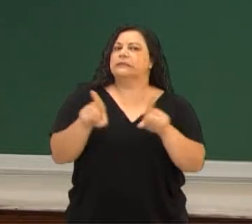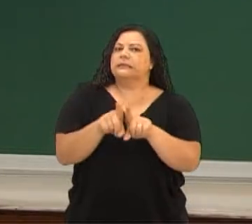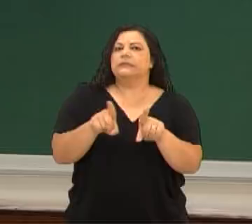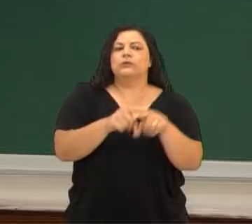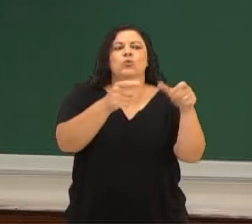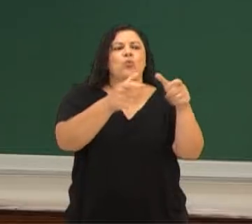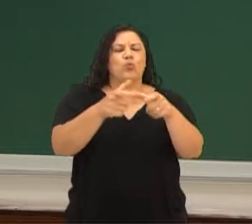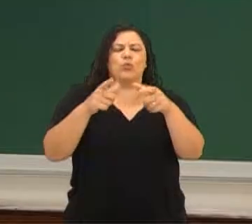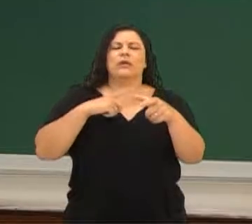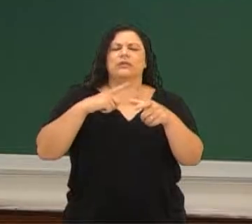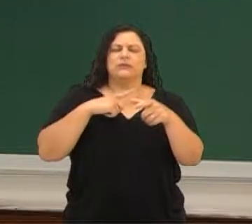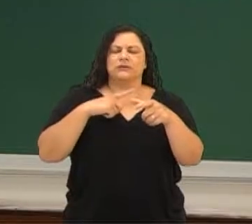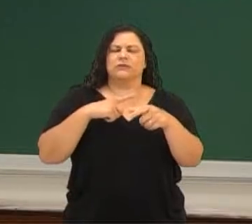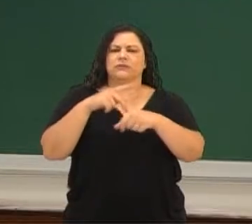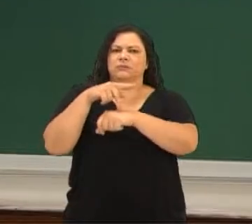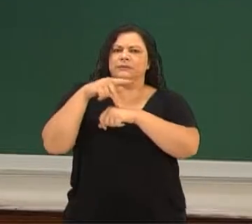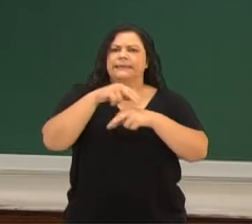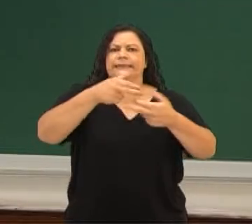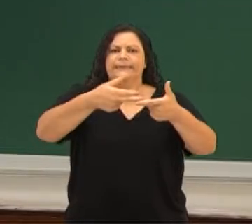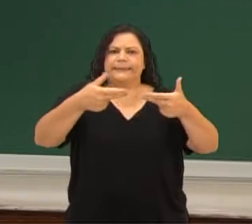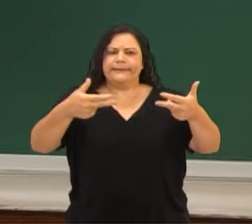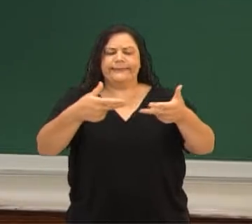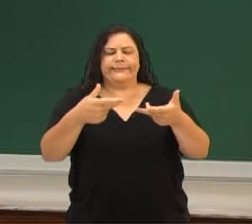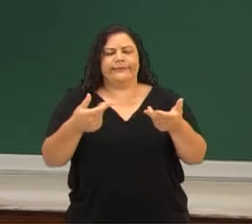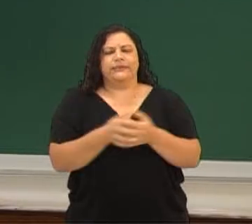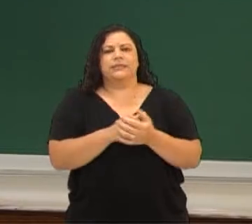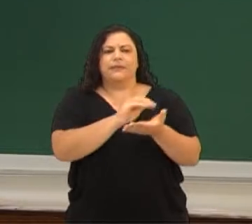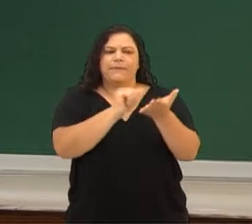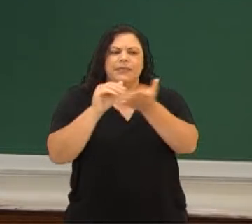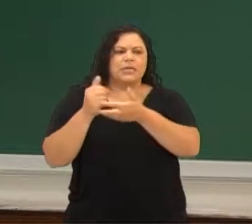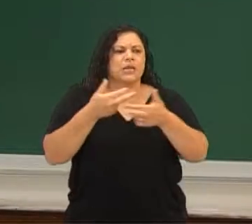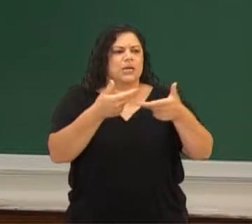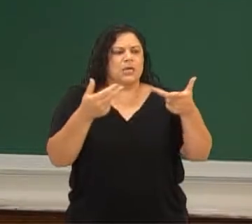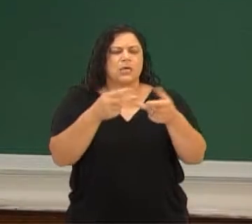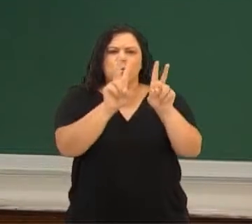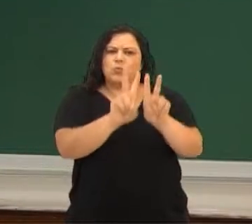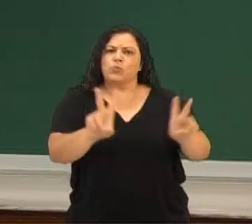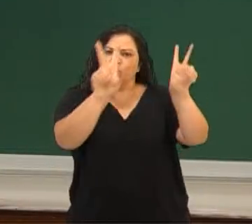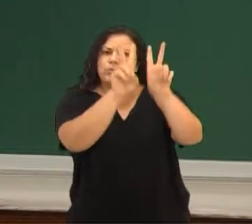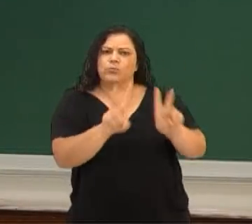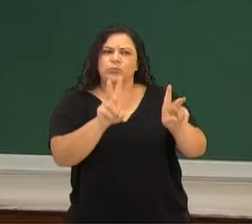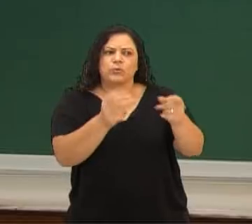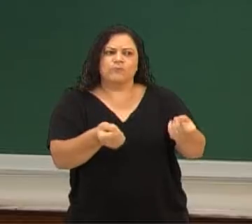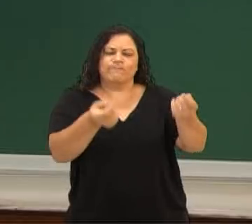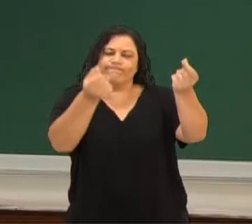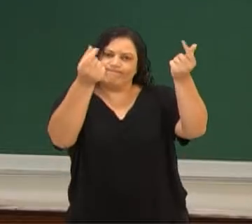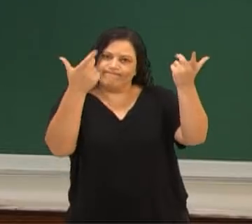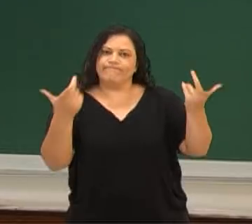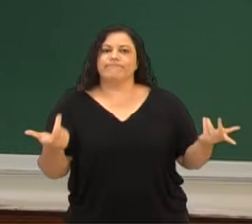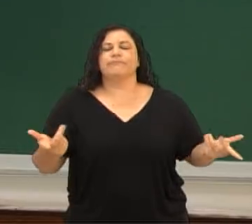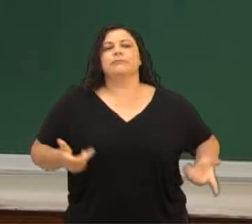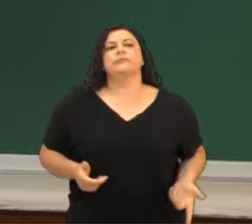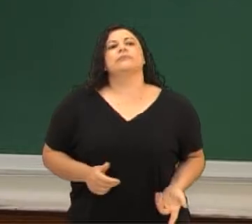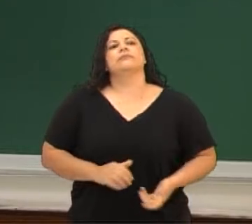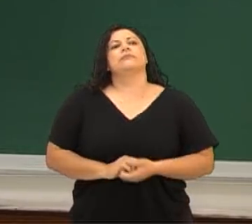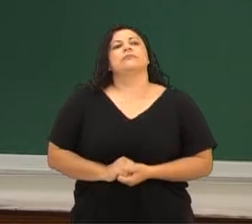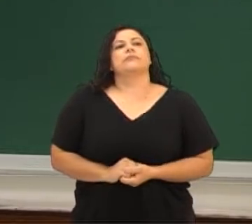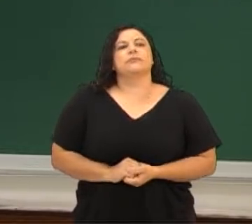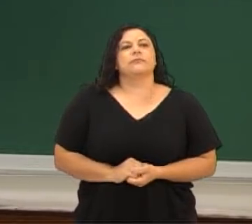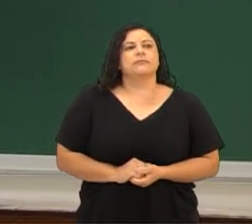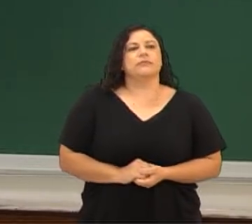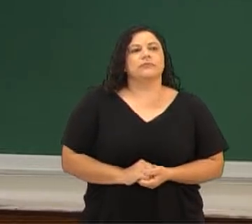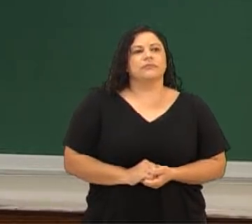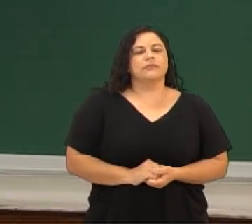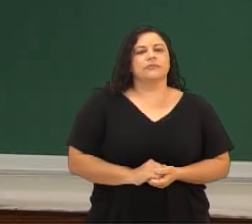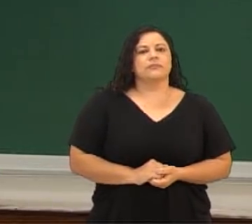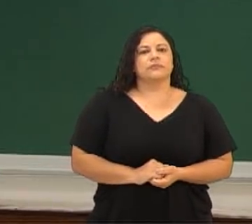mundo onde existe a maior presença aí desse mineral do diamante, que tem um valor de mercado altíssimo, né?